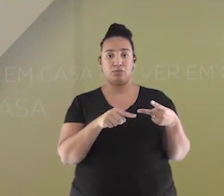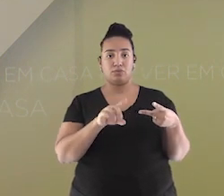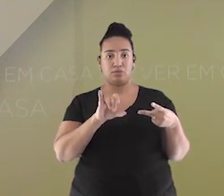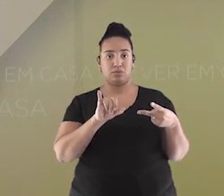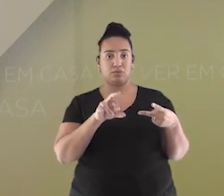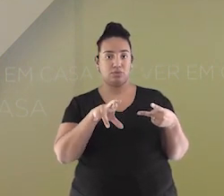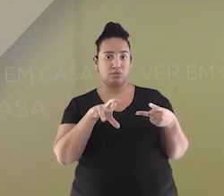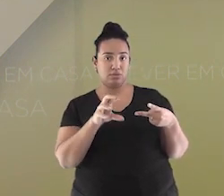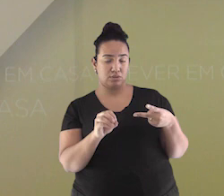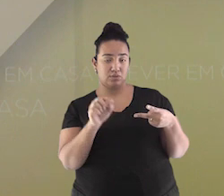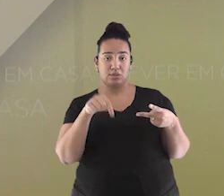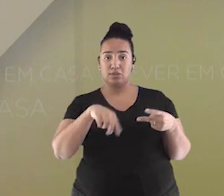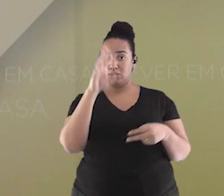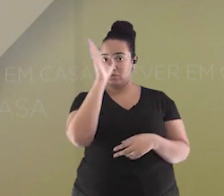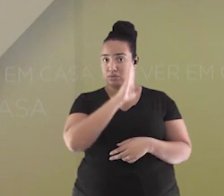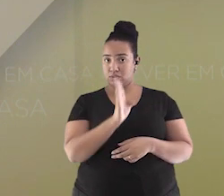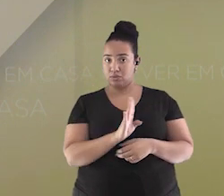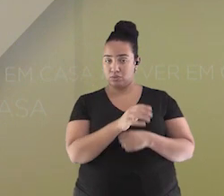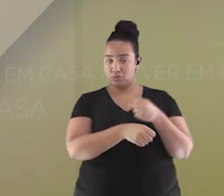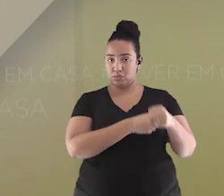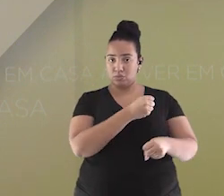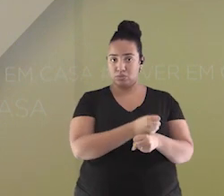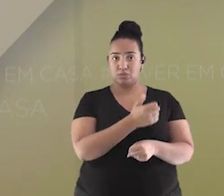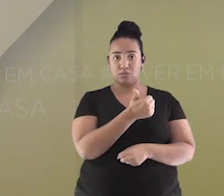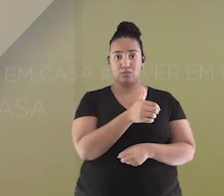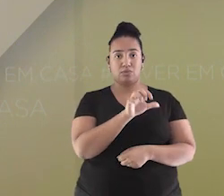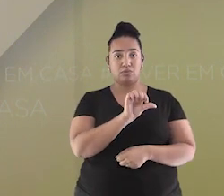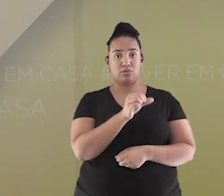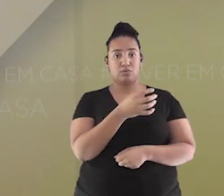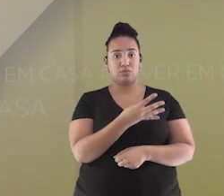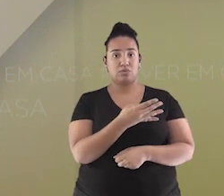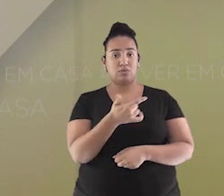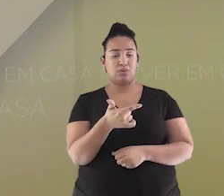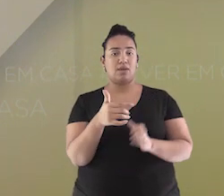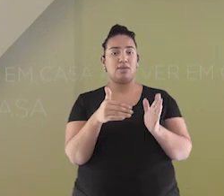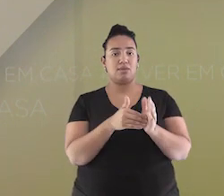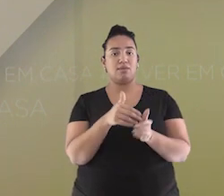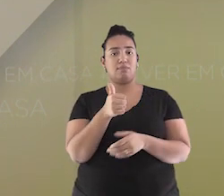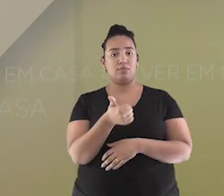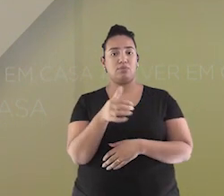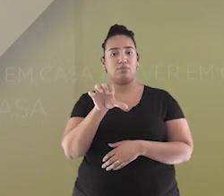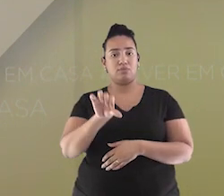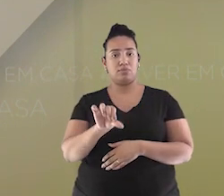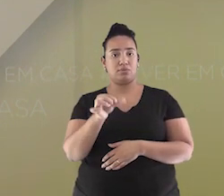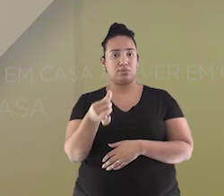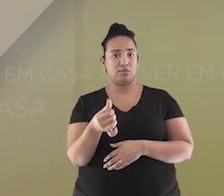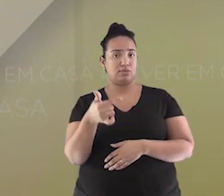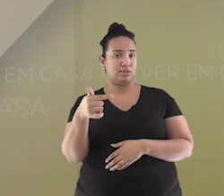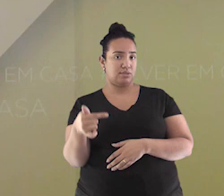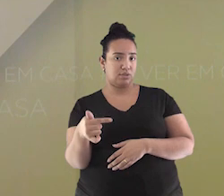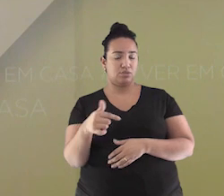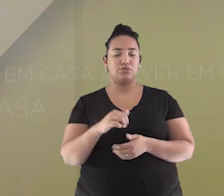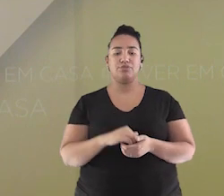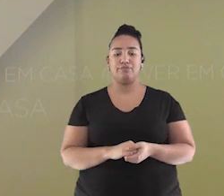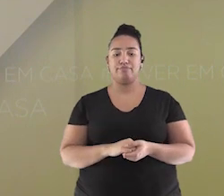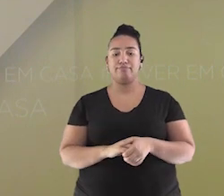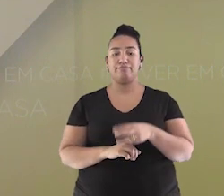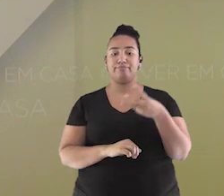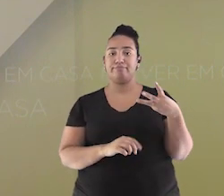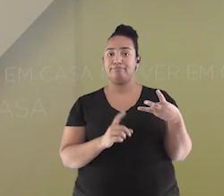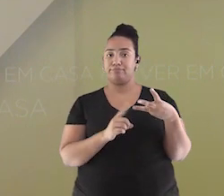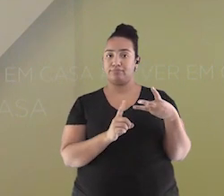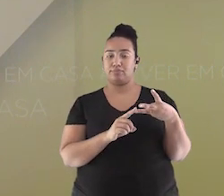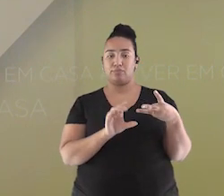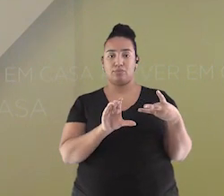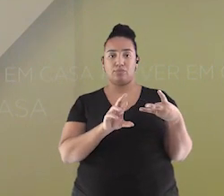O Cruzeiro foi padrão de moeda no Brasil de 1942 a 1967. E aqui temos também